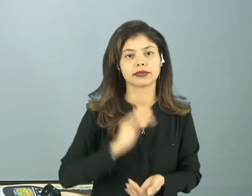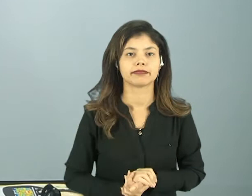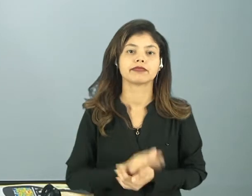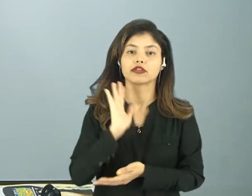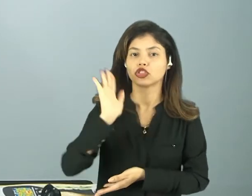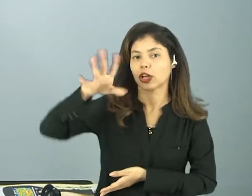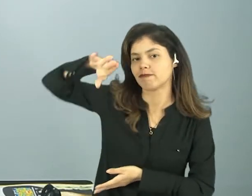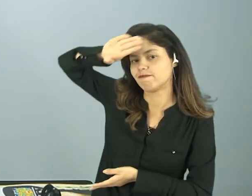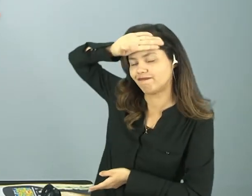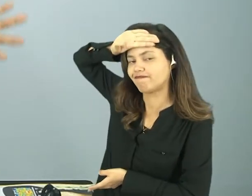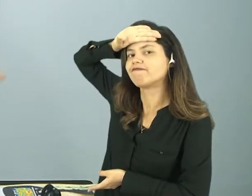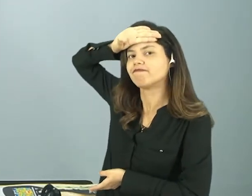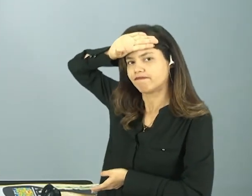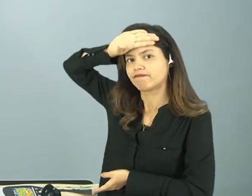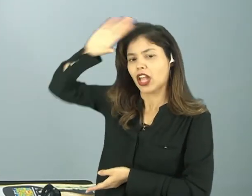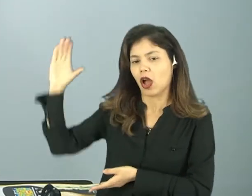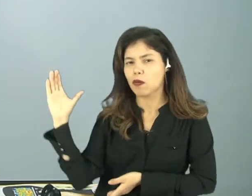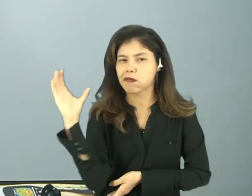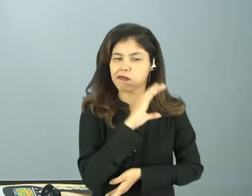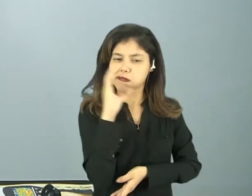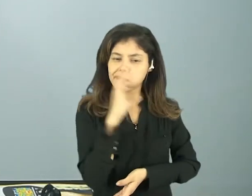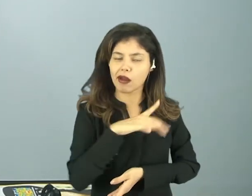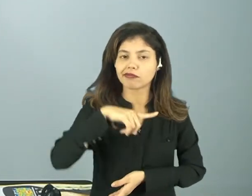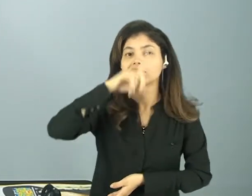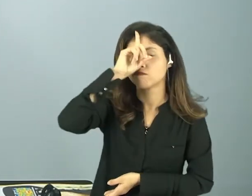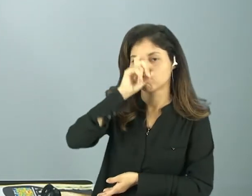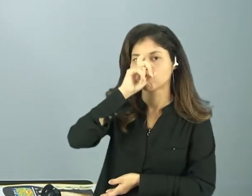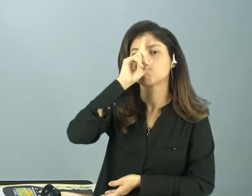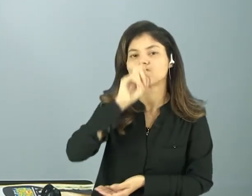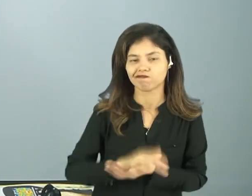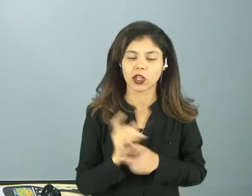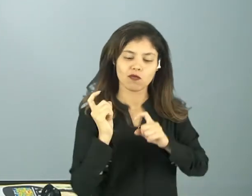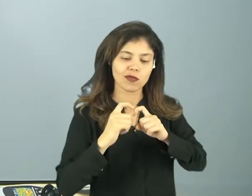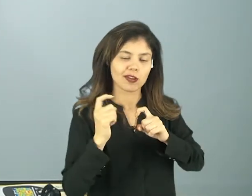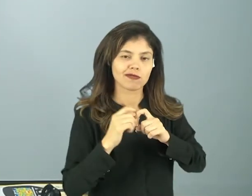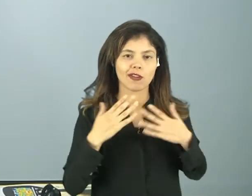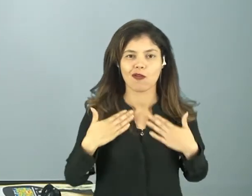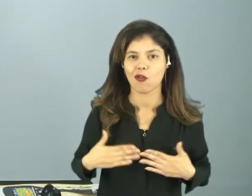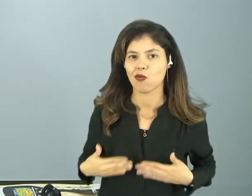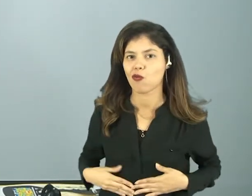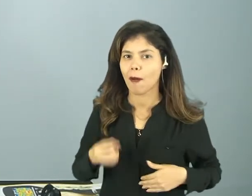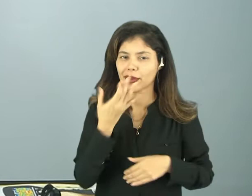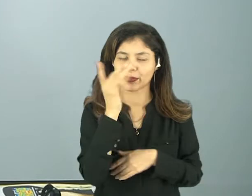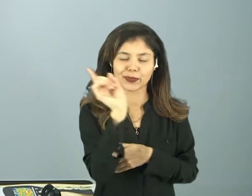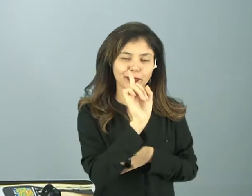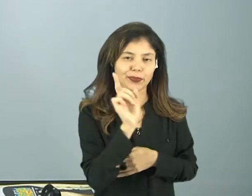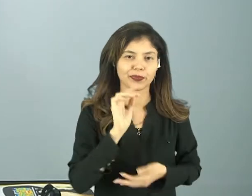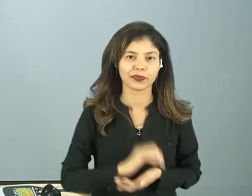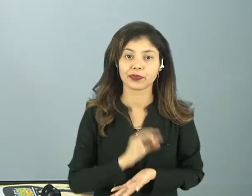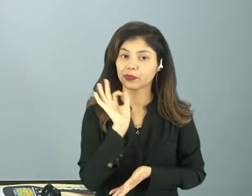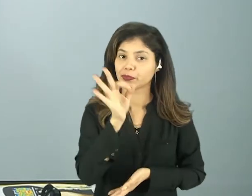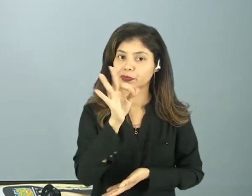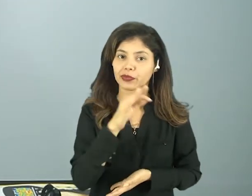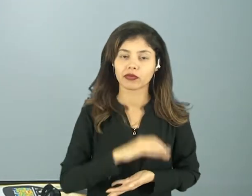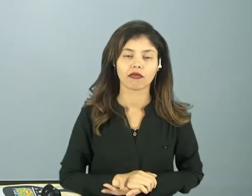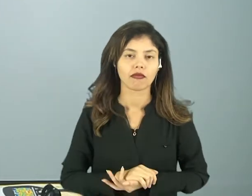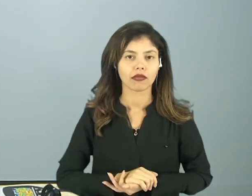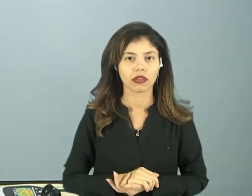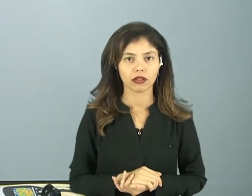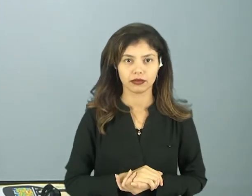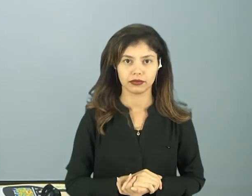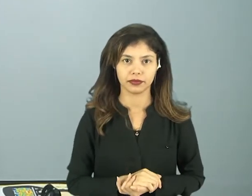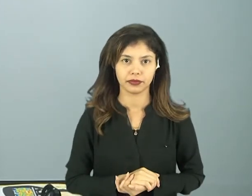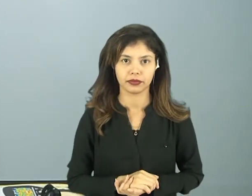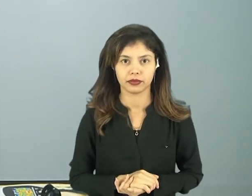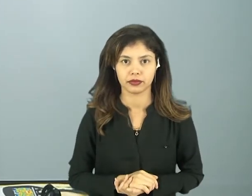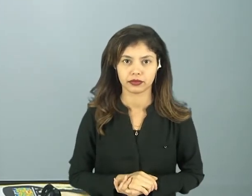febre. Tem que correr, consultar um médico, porque alguma coisa em seu corpo não está bem. Certinho?